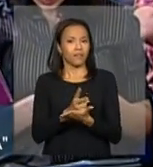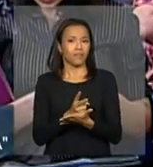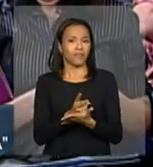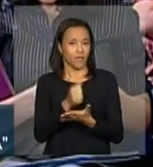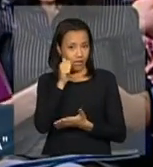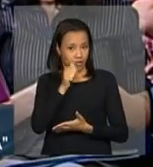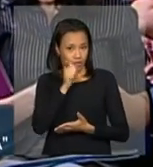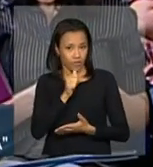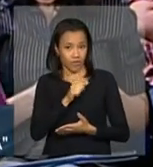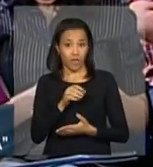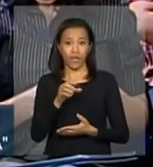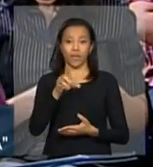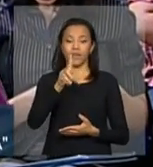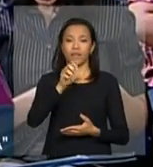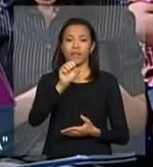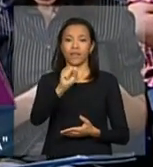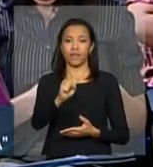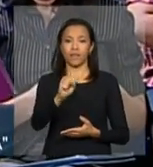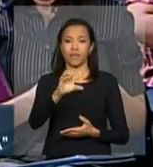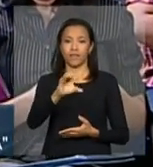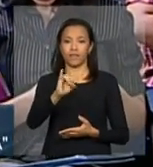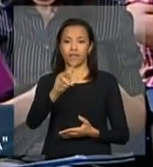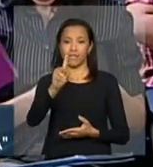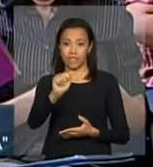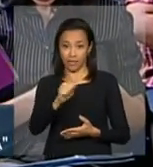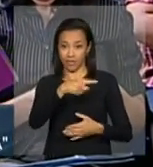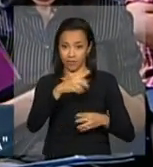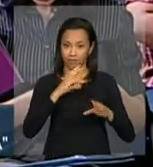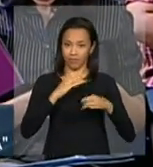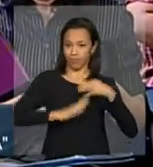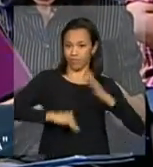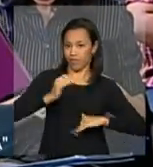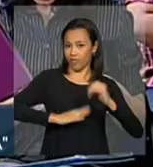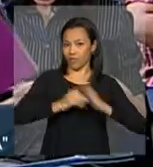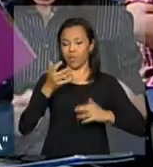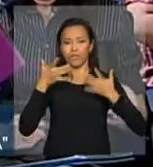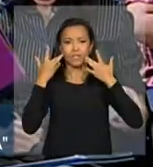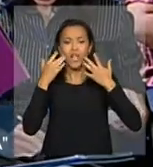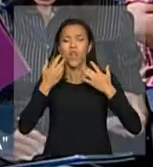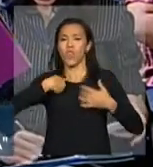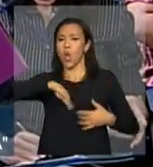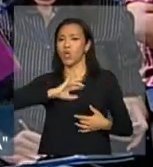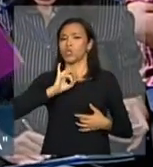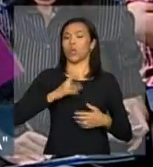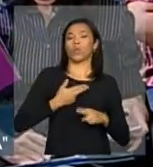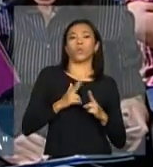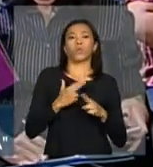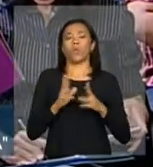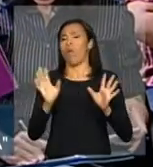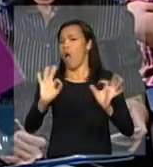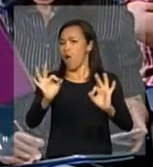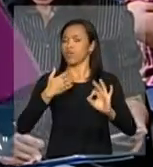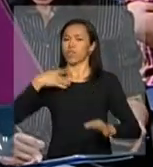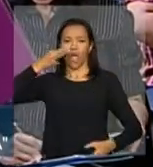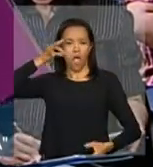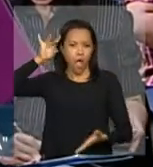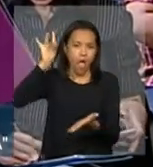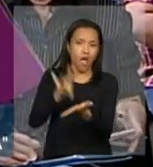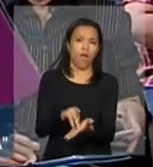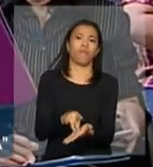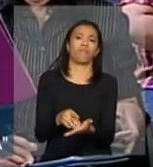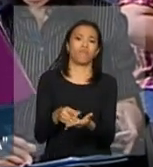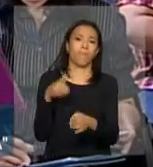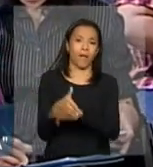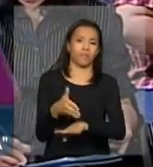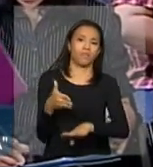da atriz Cida Mendes, fez questão de ressaltar: nós não queremos ser laranja, não, né? Então, essa é a questão. Eu